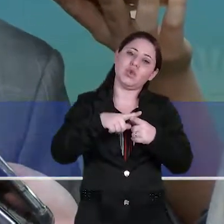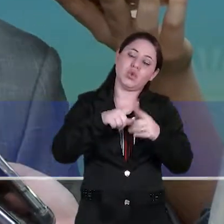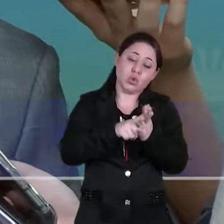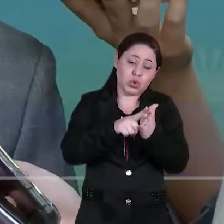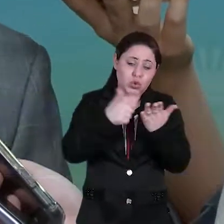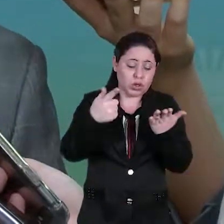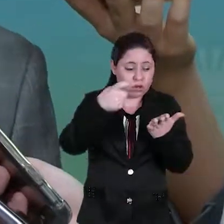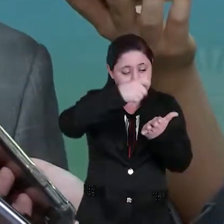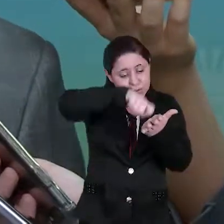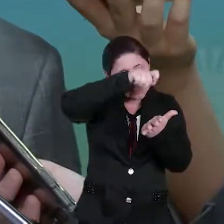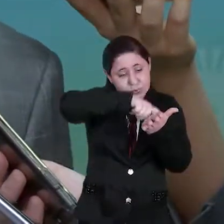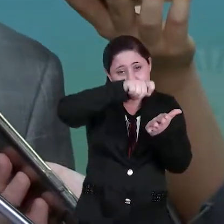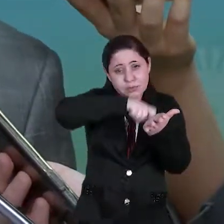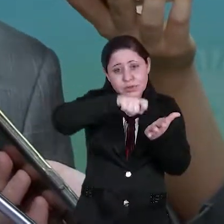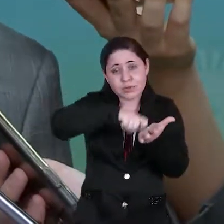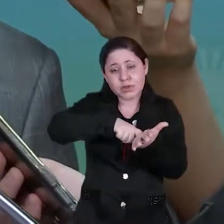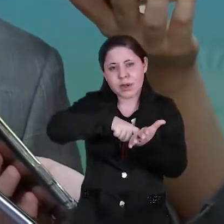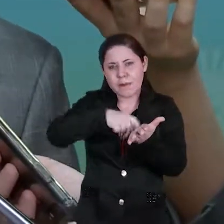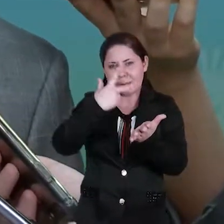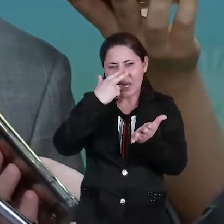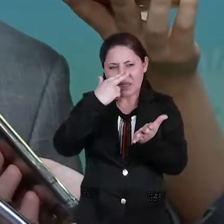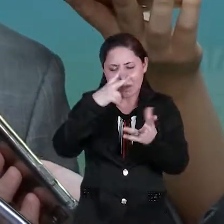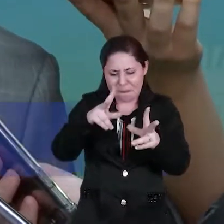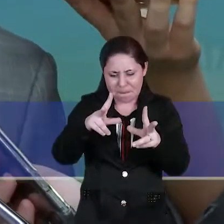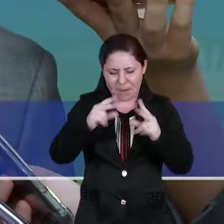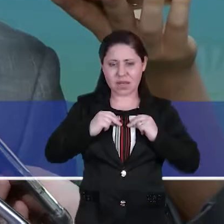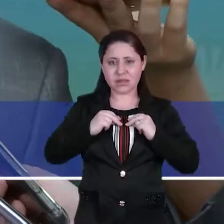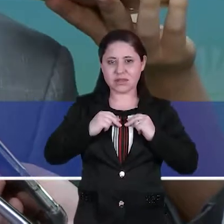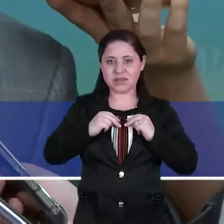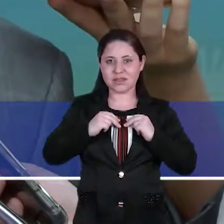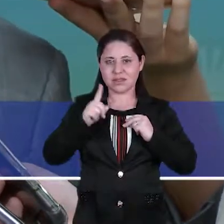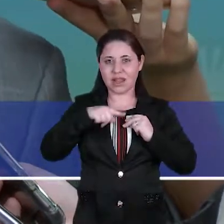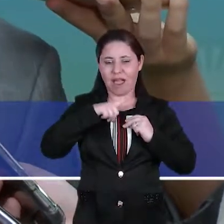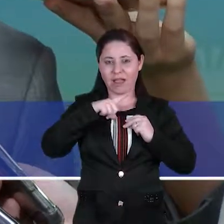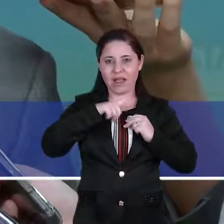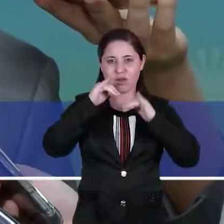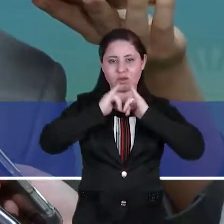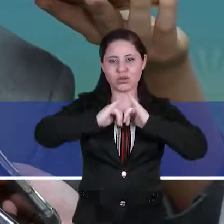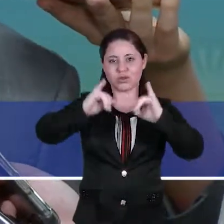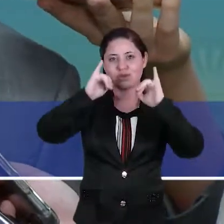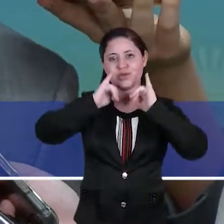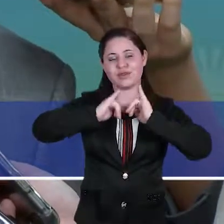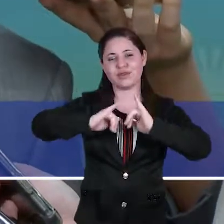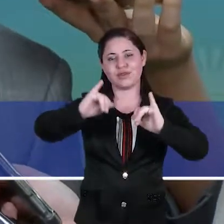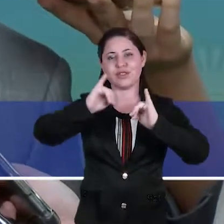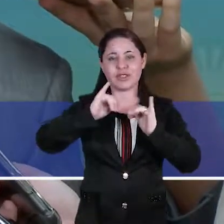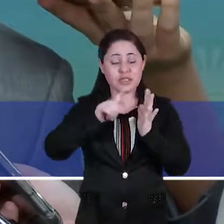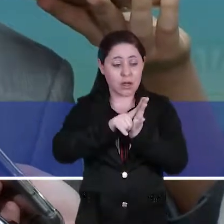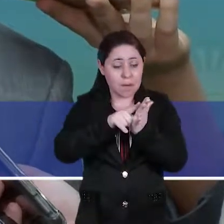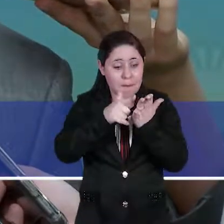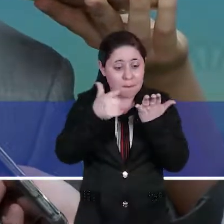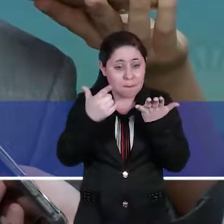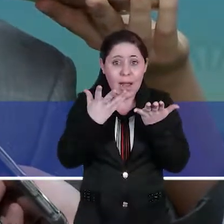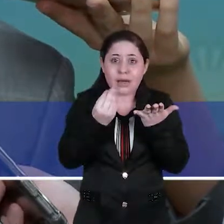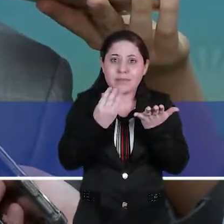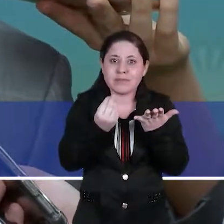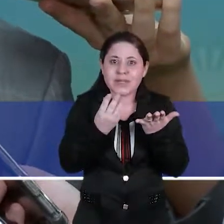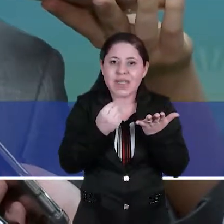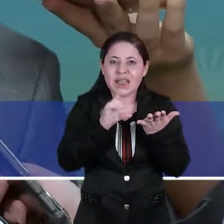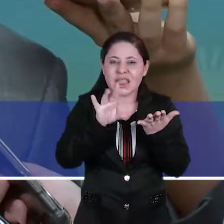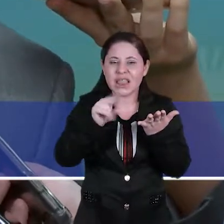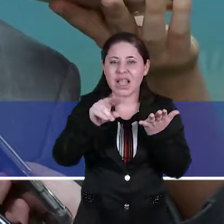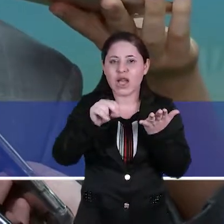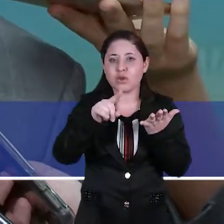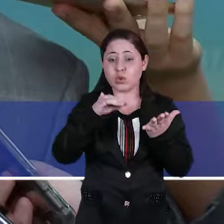jornal escrito nos dá aquela sensação de apossamento, de você ter a notícia nas mãos